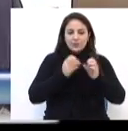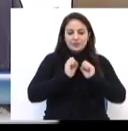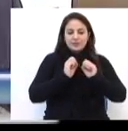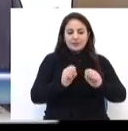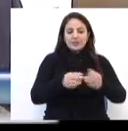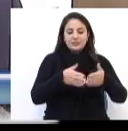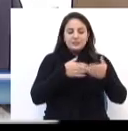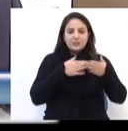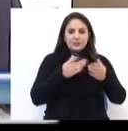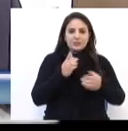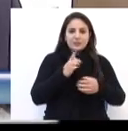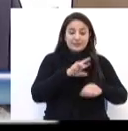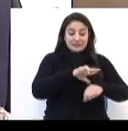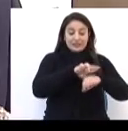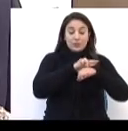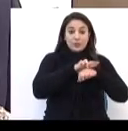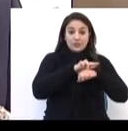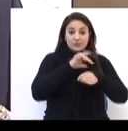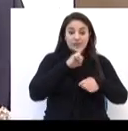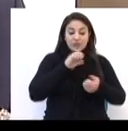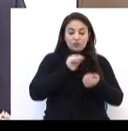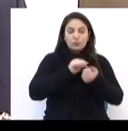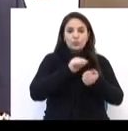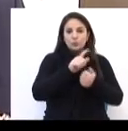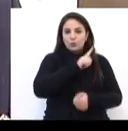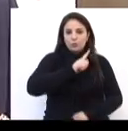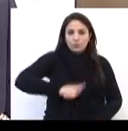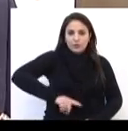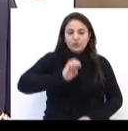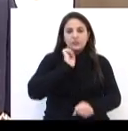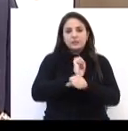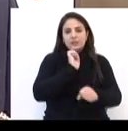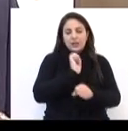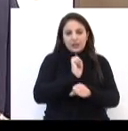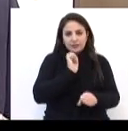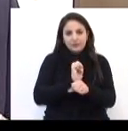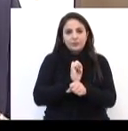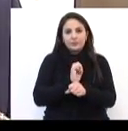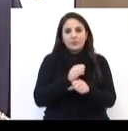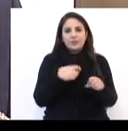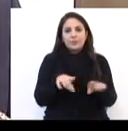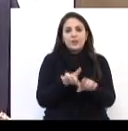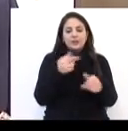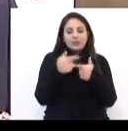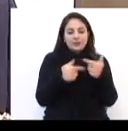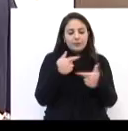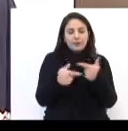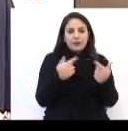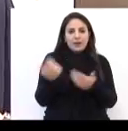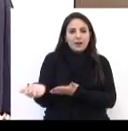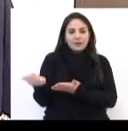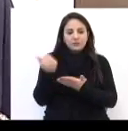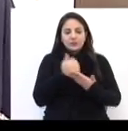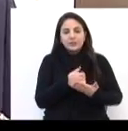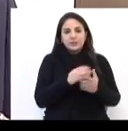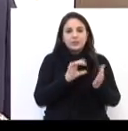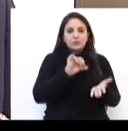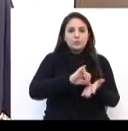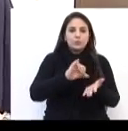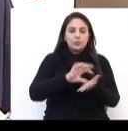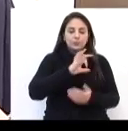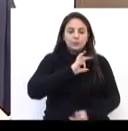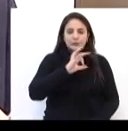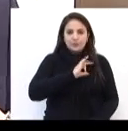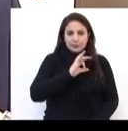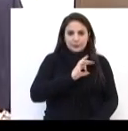poder, junto ao governo do Estado, ao comando da Brigada Militar, trabalhar a vinda dos núcleos de policiamento comunitário